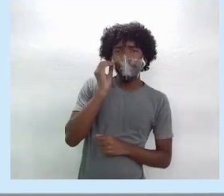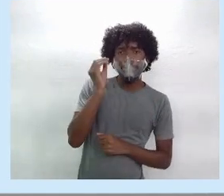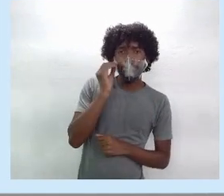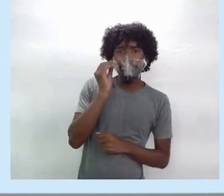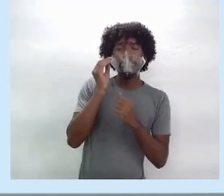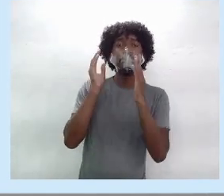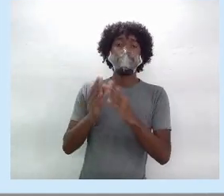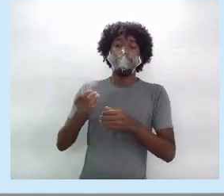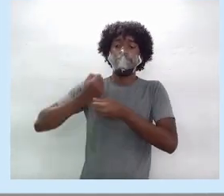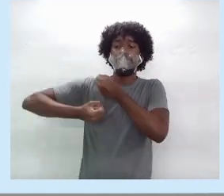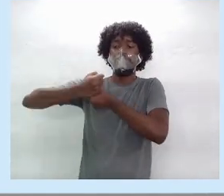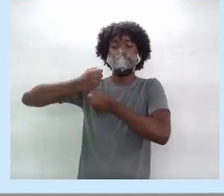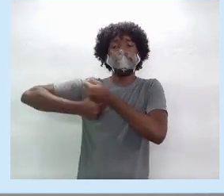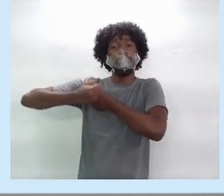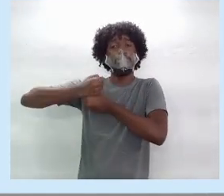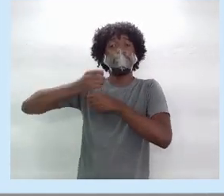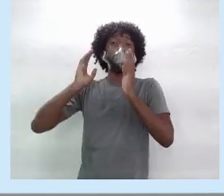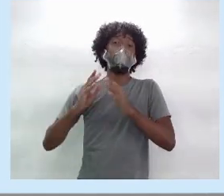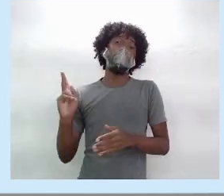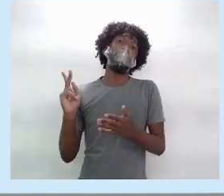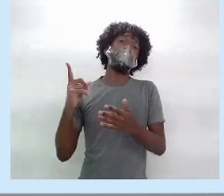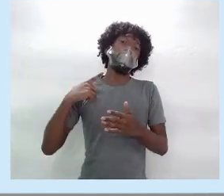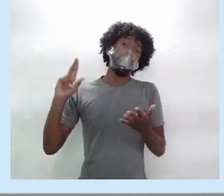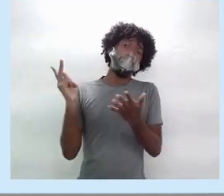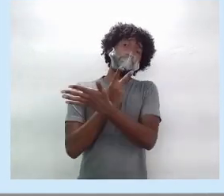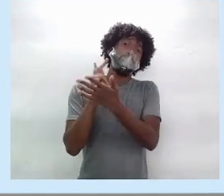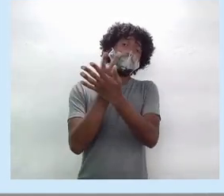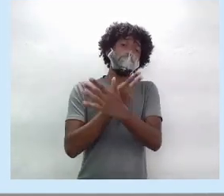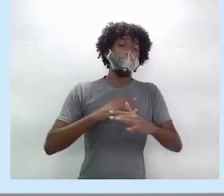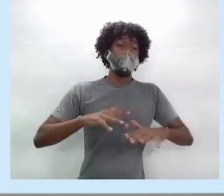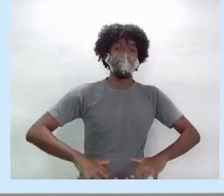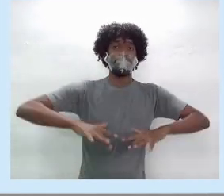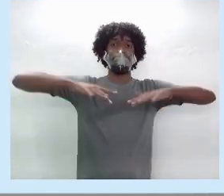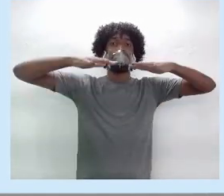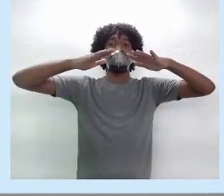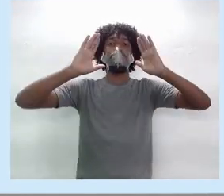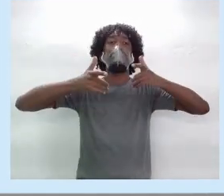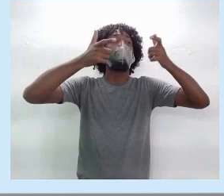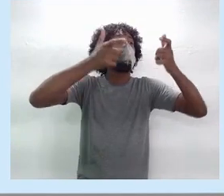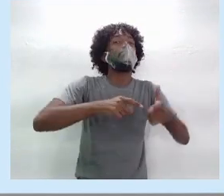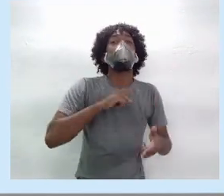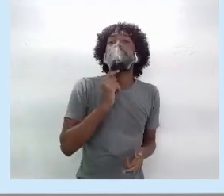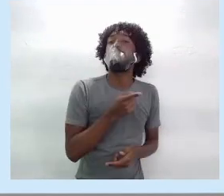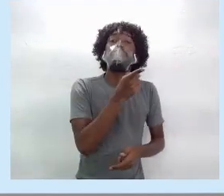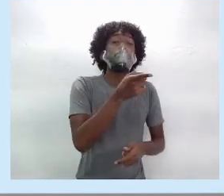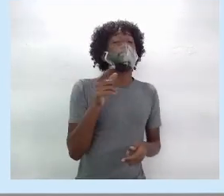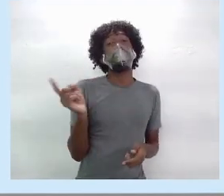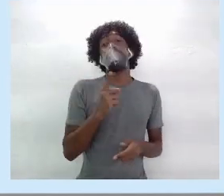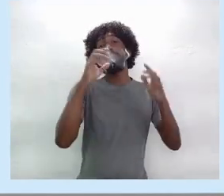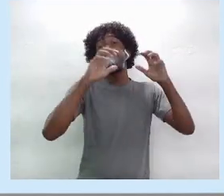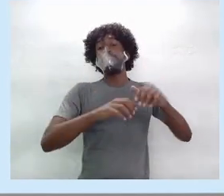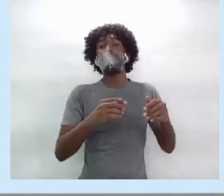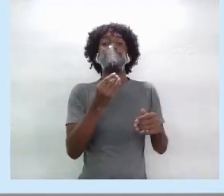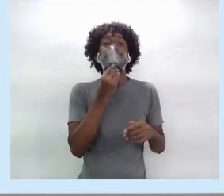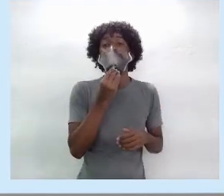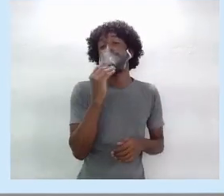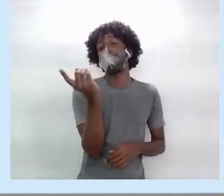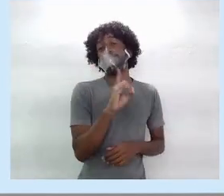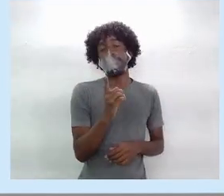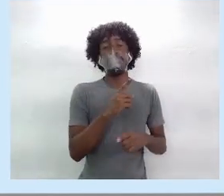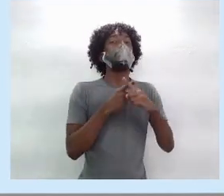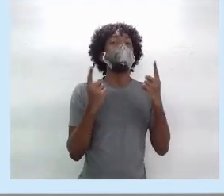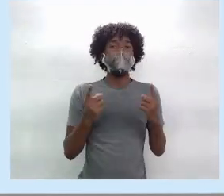que alguns anos atrás tivemos algumas inundações em locais que não eram para ter inundações. Isso, lógico,